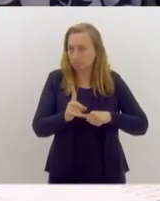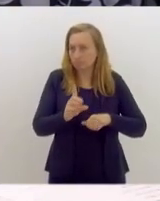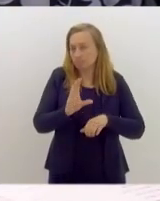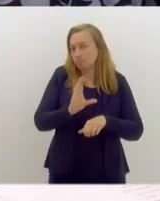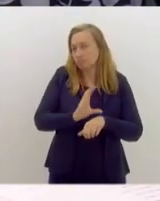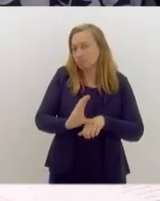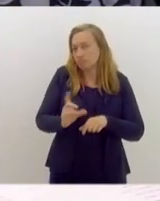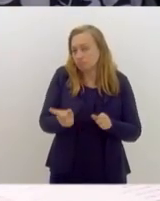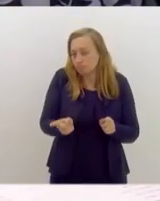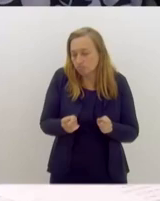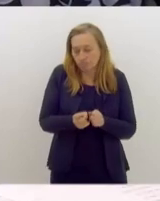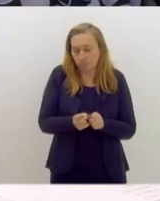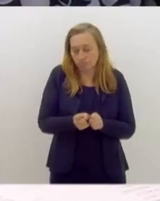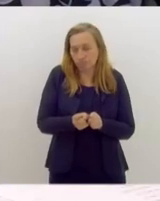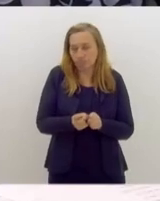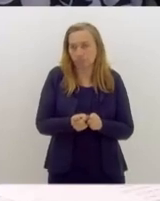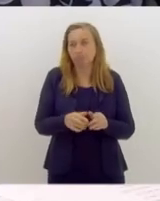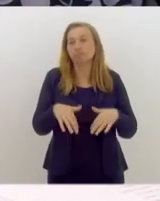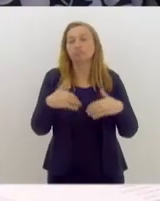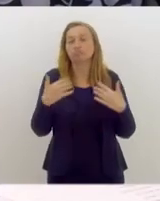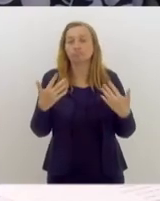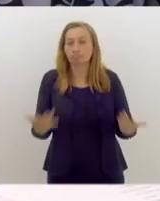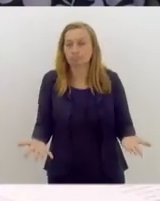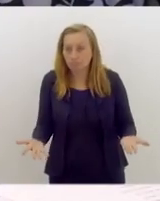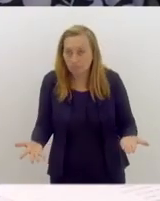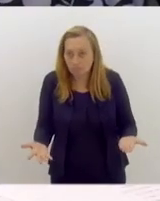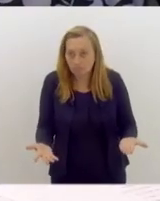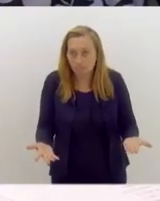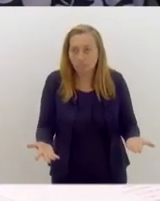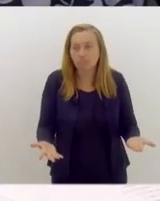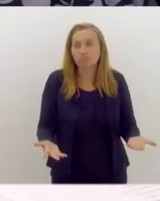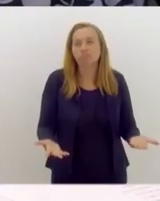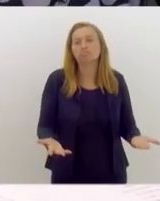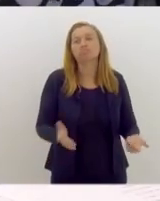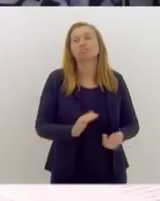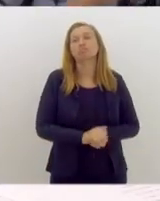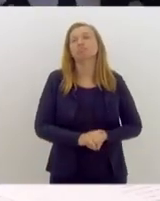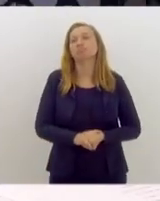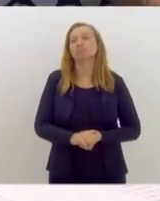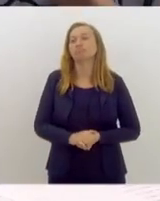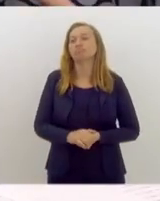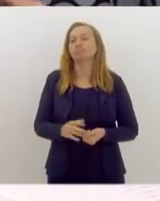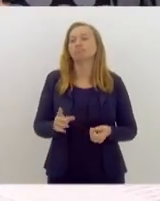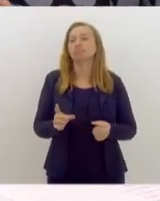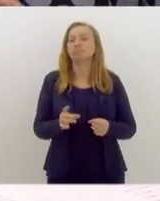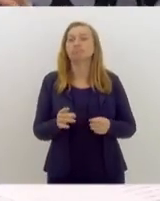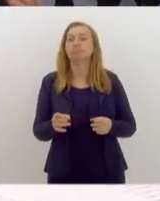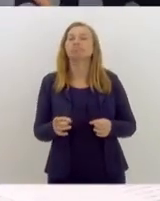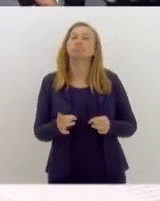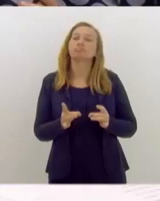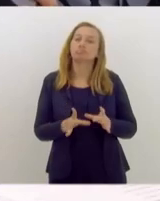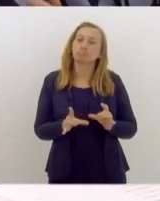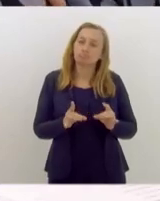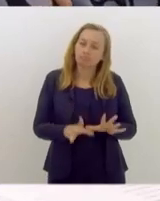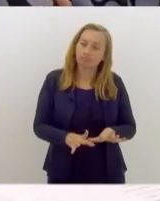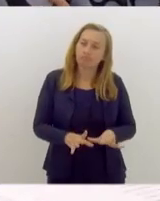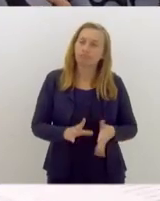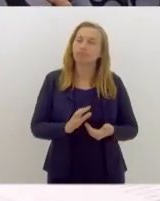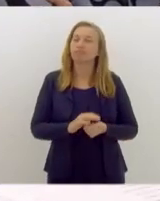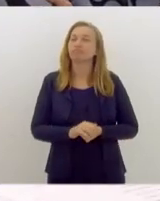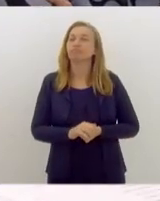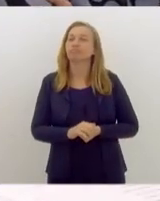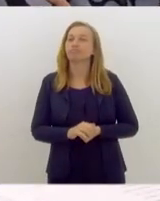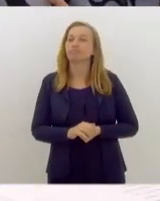curta duração. Então, a formação aqui também sofre com o processo de privatização, né, de